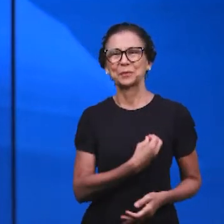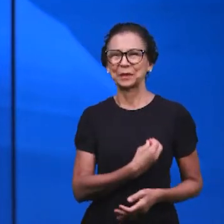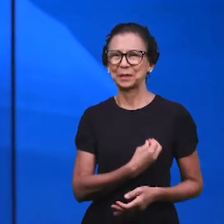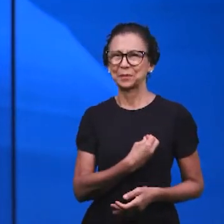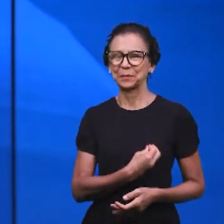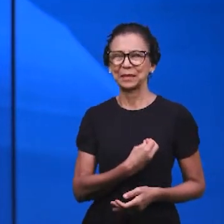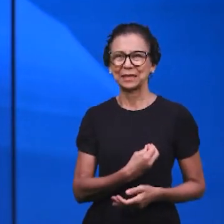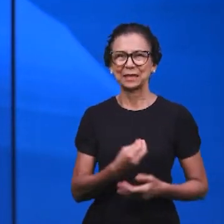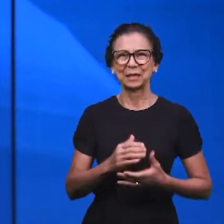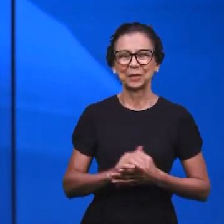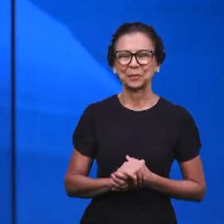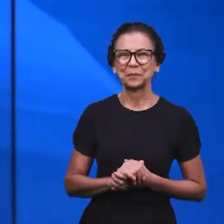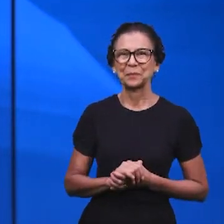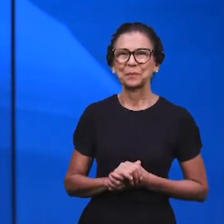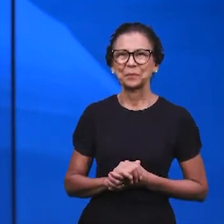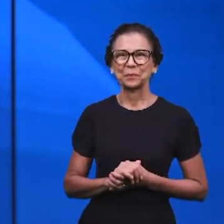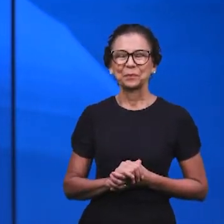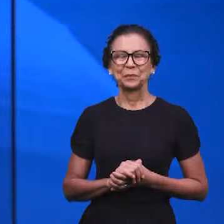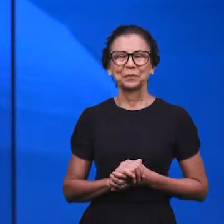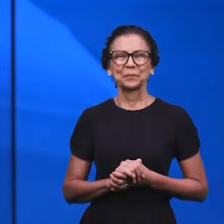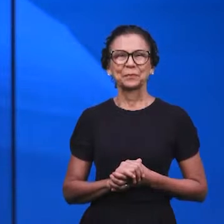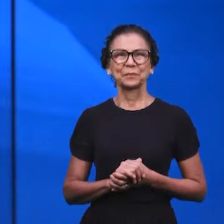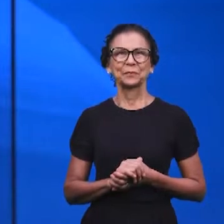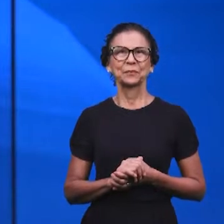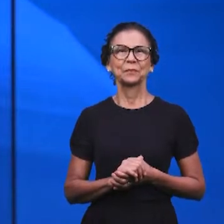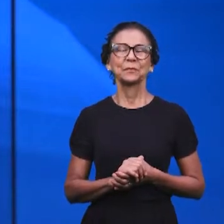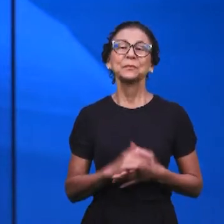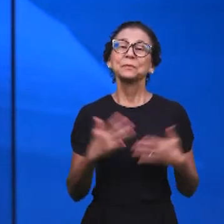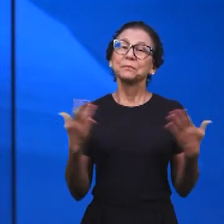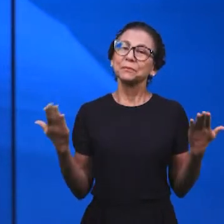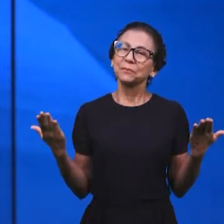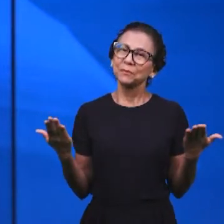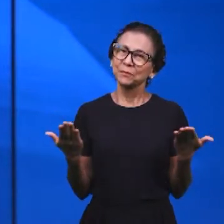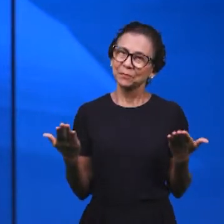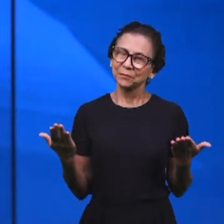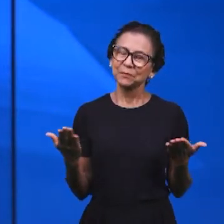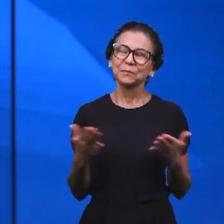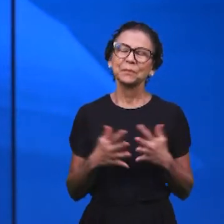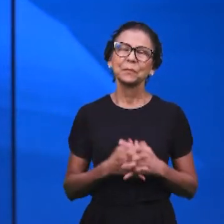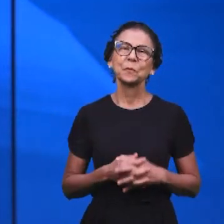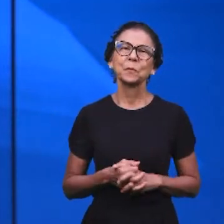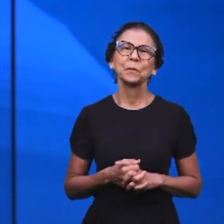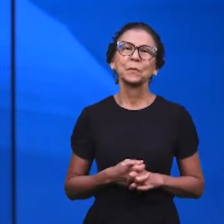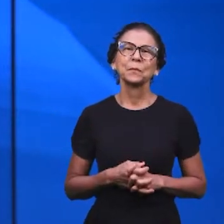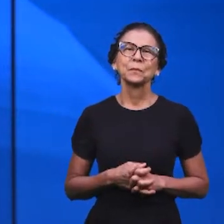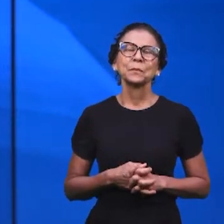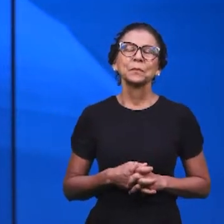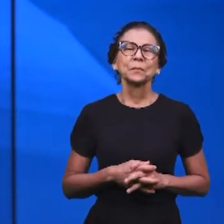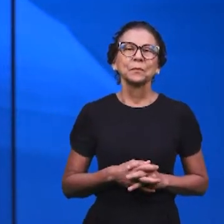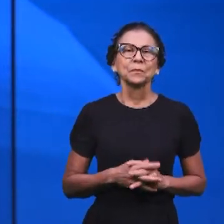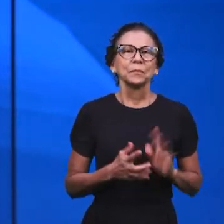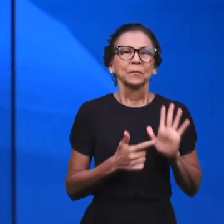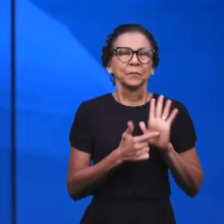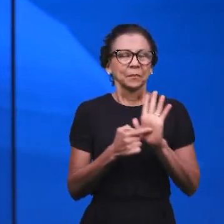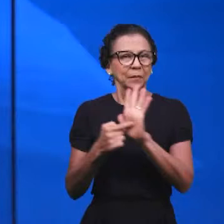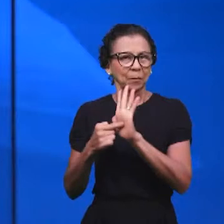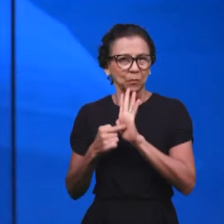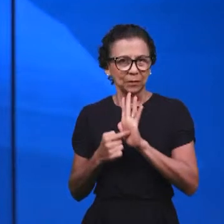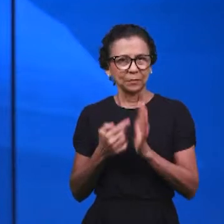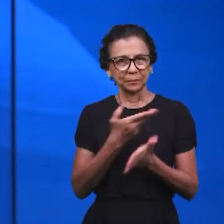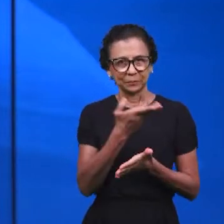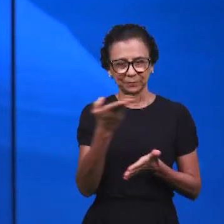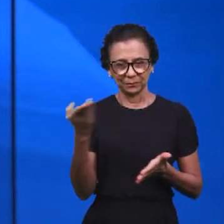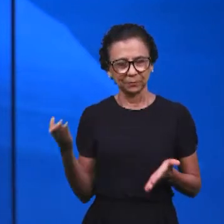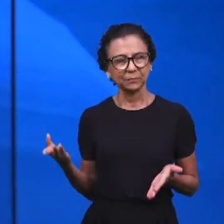participação conosco através da nossa TV. Agora sim, nós iremos então agora apresentar aqui